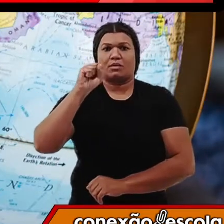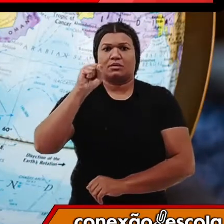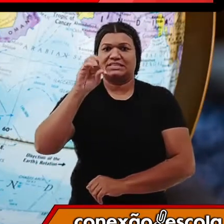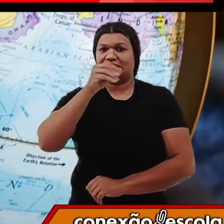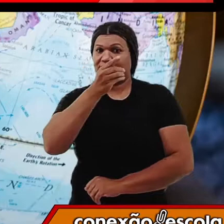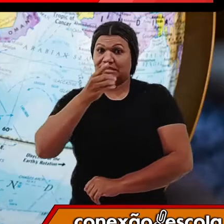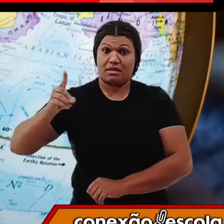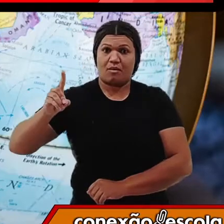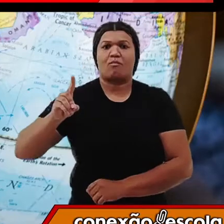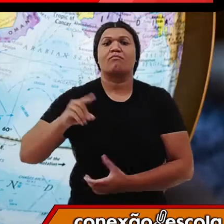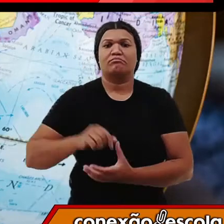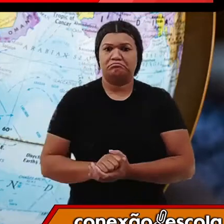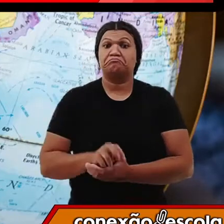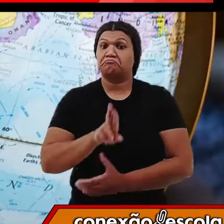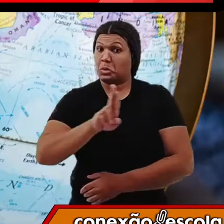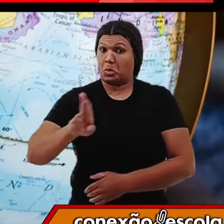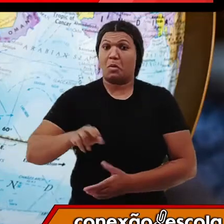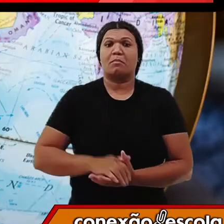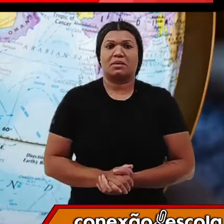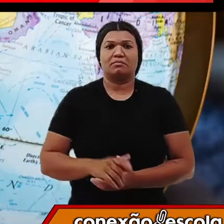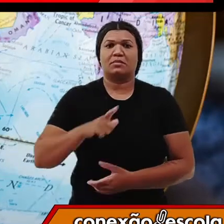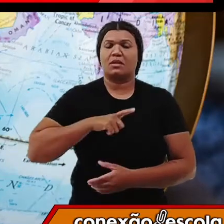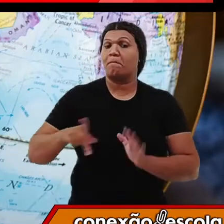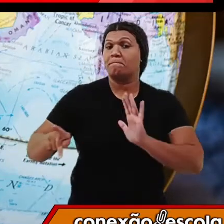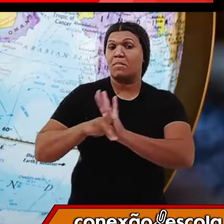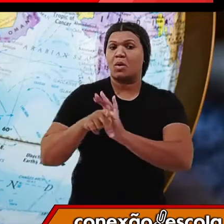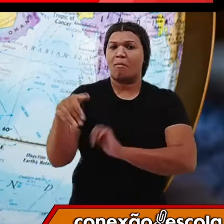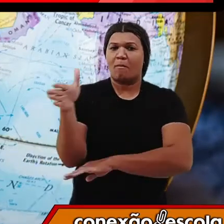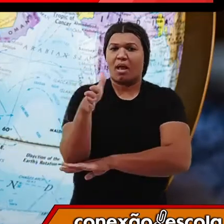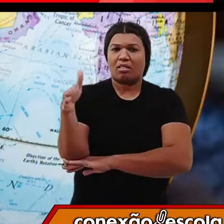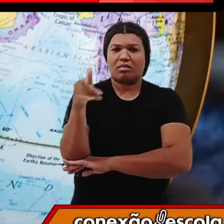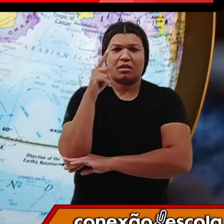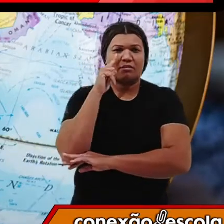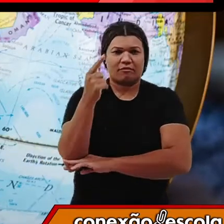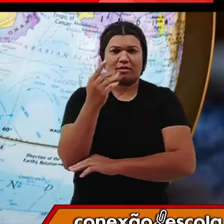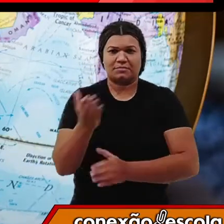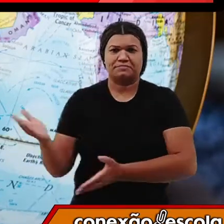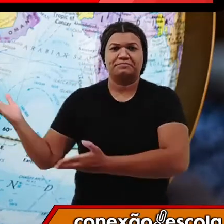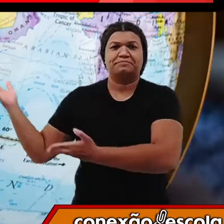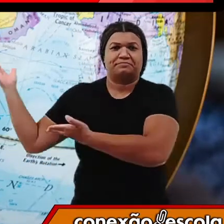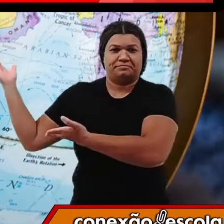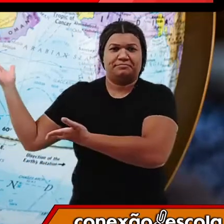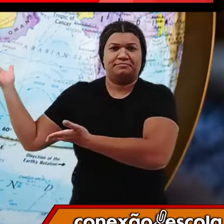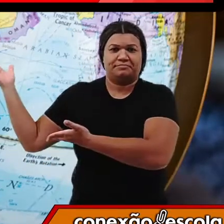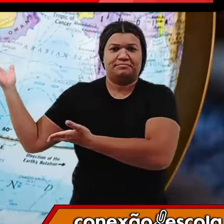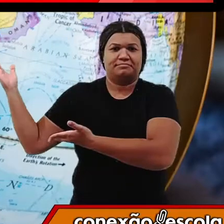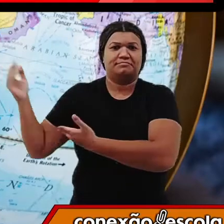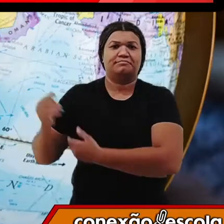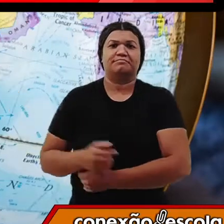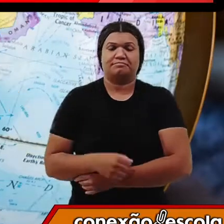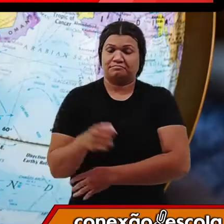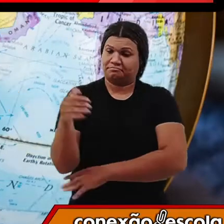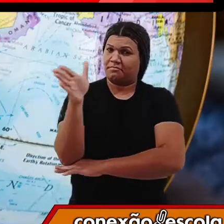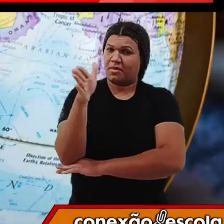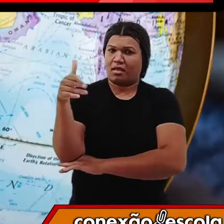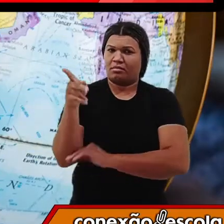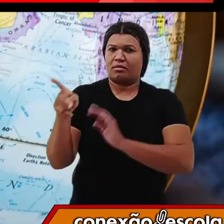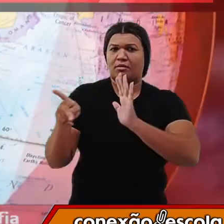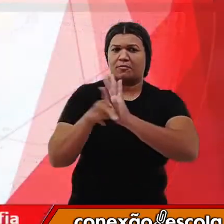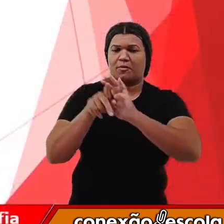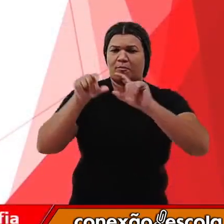os curdos já têm até a sua própria bandeira. Se liga aí, a imagem da bandeira dos curdos, com